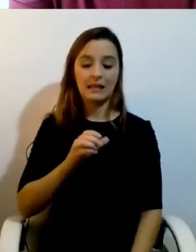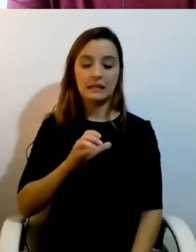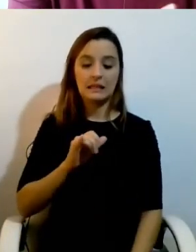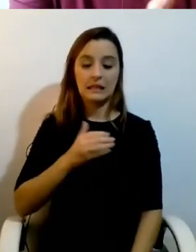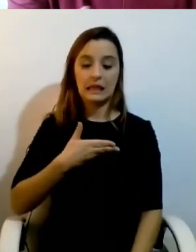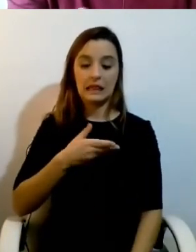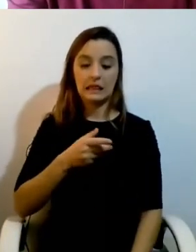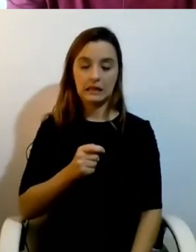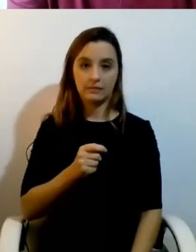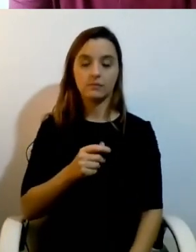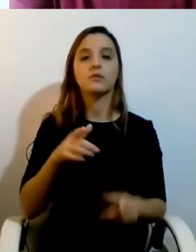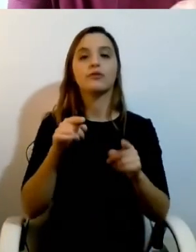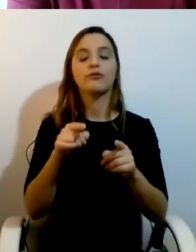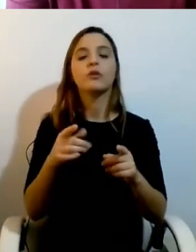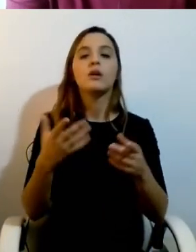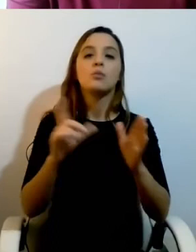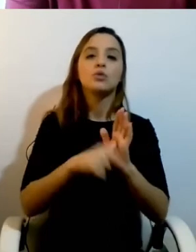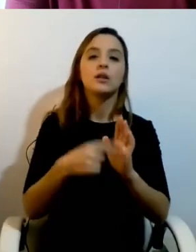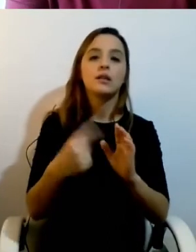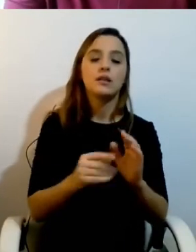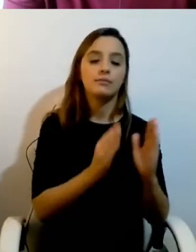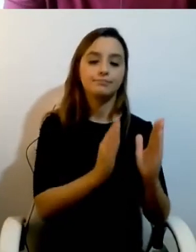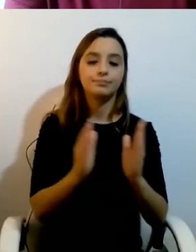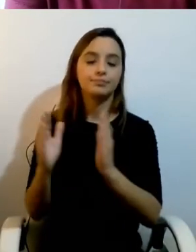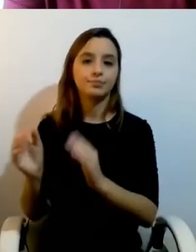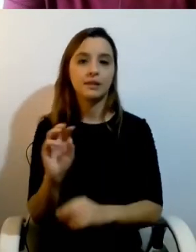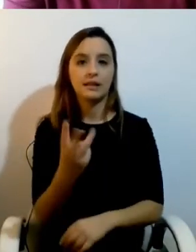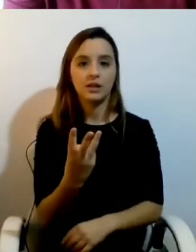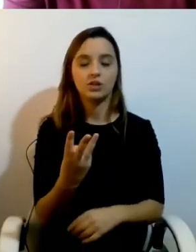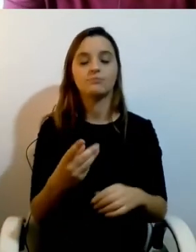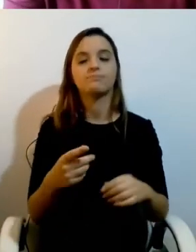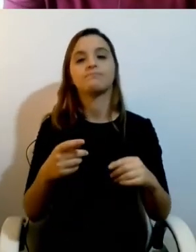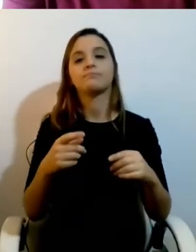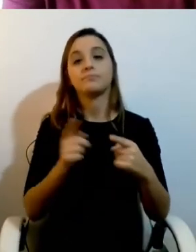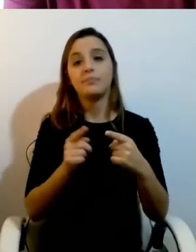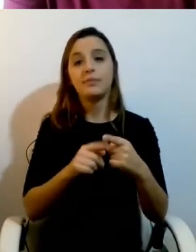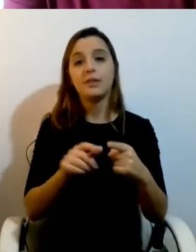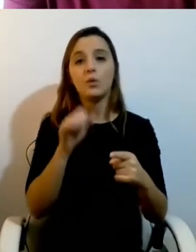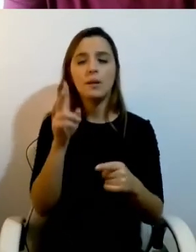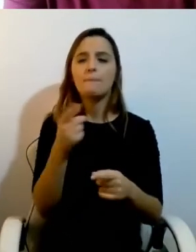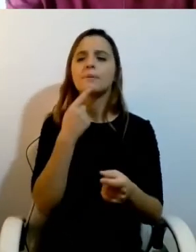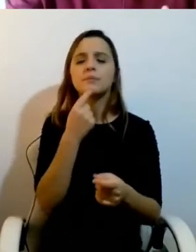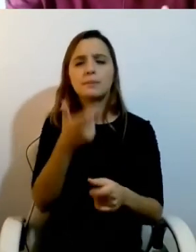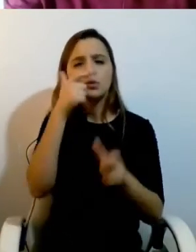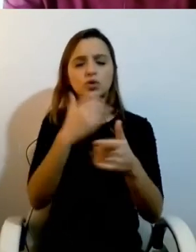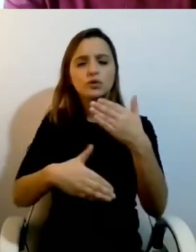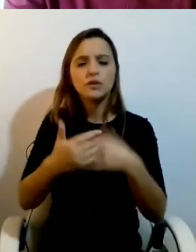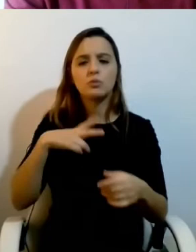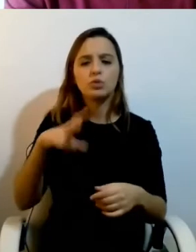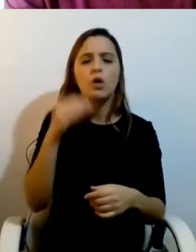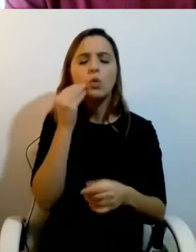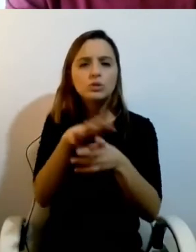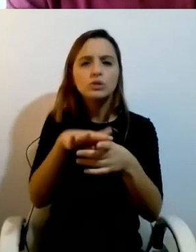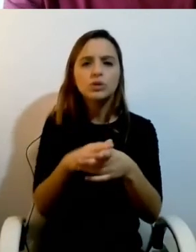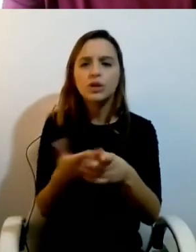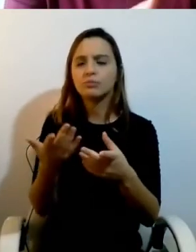este projeto tinha três eixos, basicamente, um primeiro eixo de caracterização da situação das pessoas com deficiência em Portugal, é o que nós vamos agora ver no